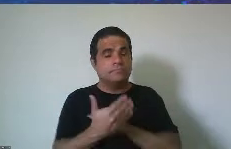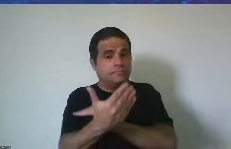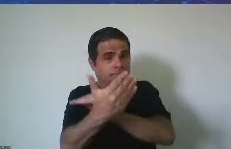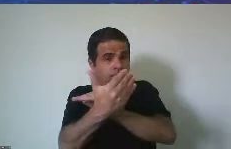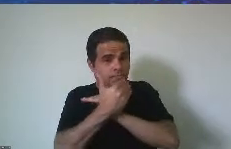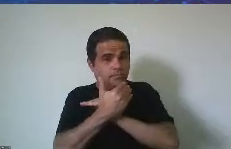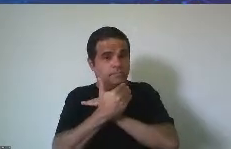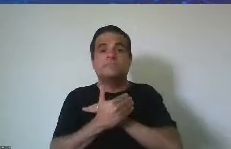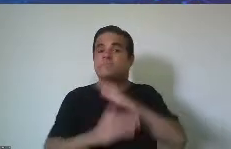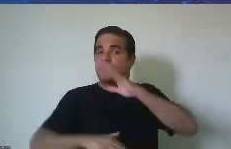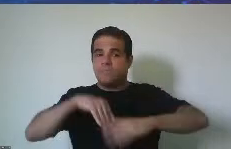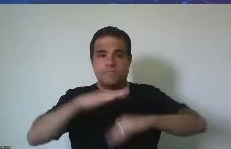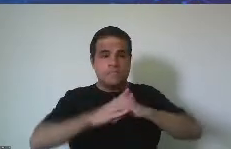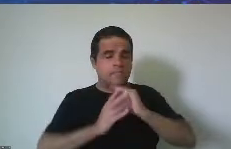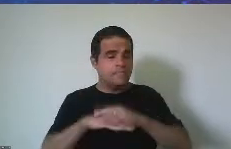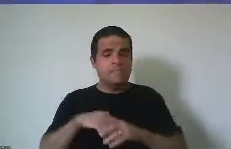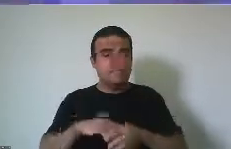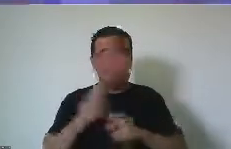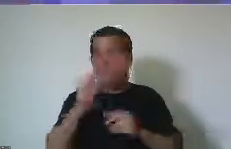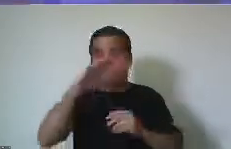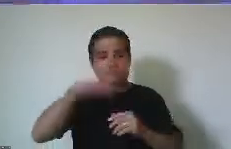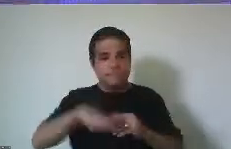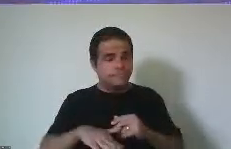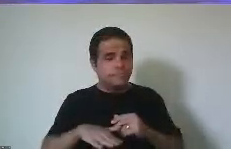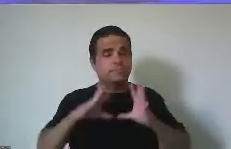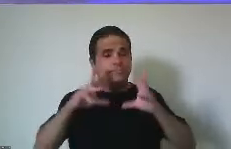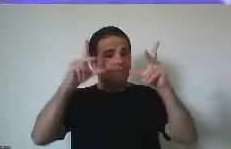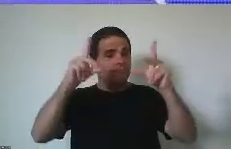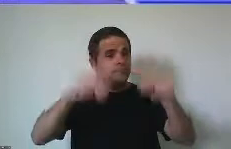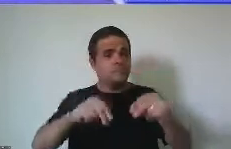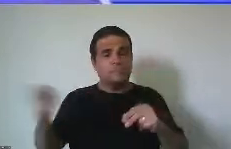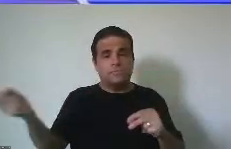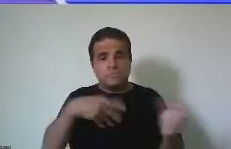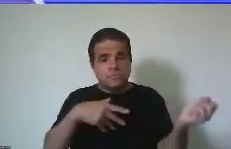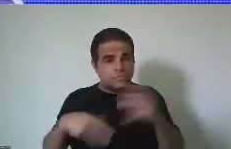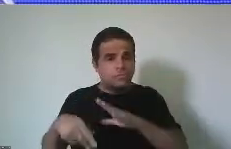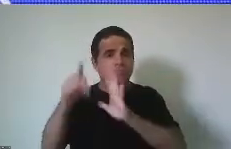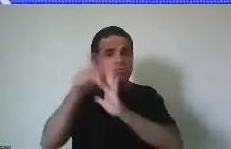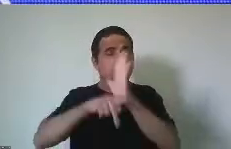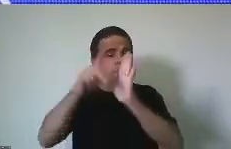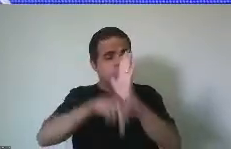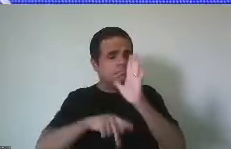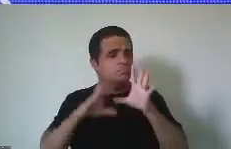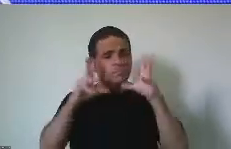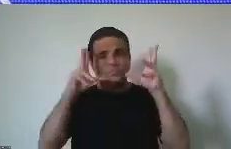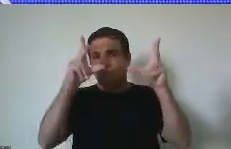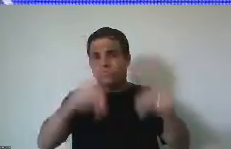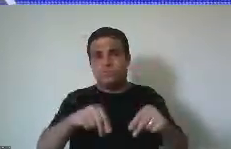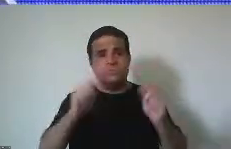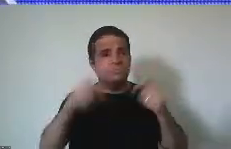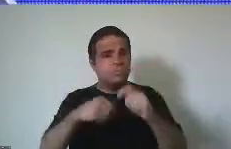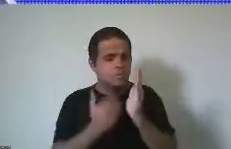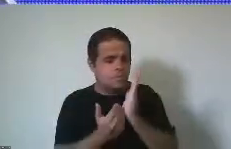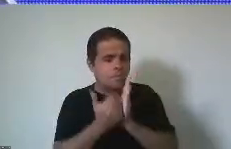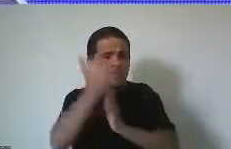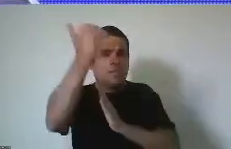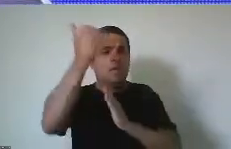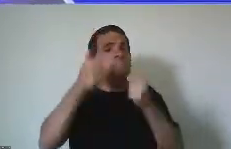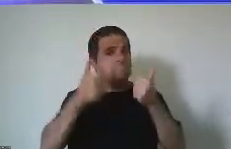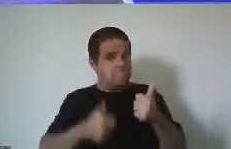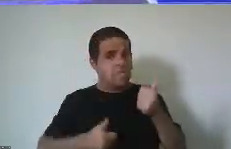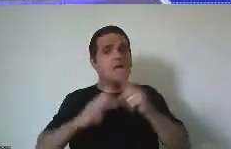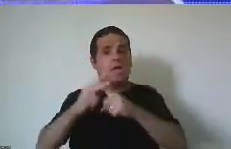a estruturação de ofertas para os leilões né de novos projetos é que aumenta a produtividade da manutenção